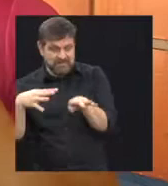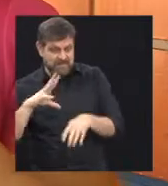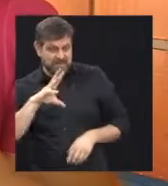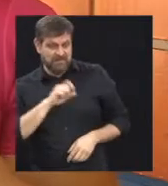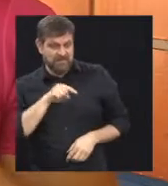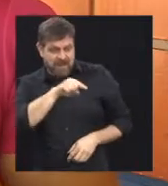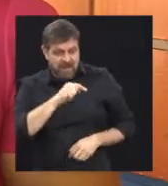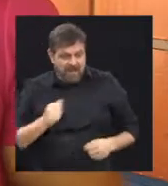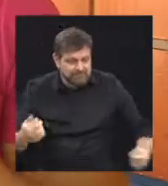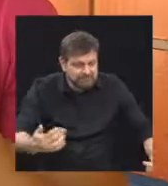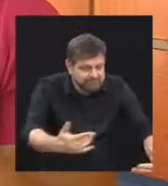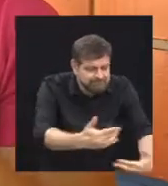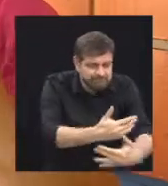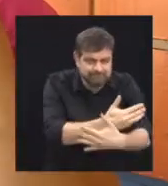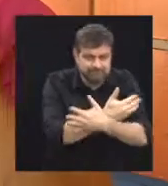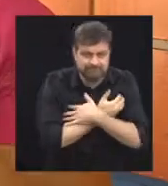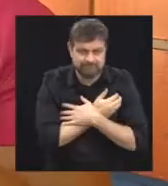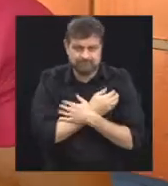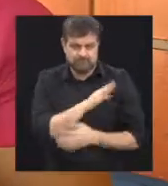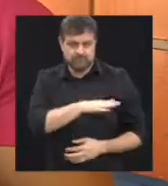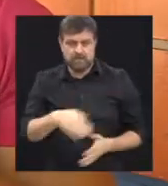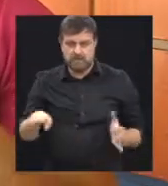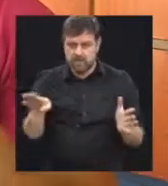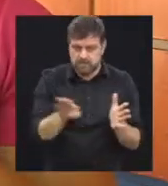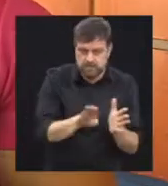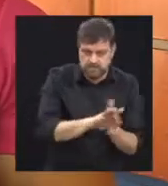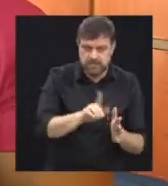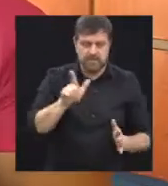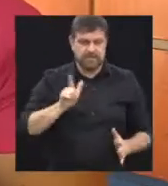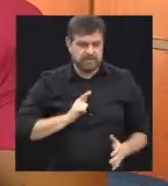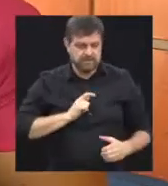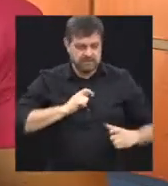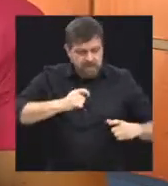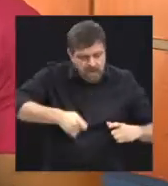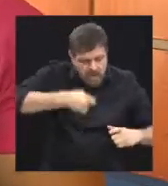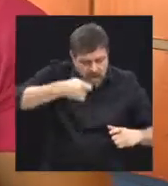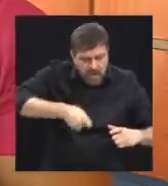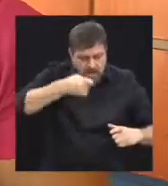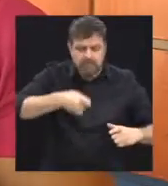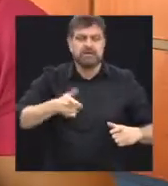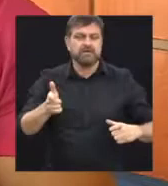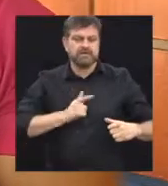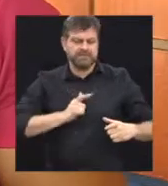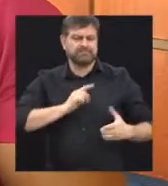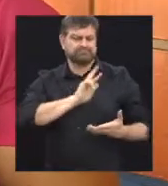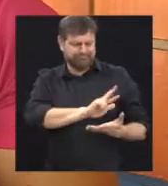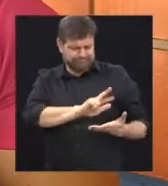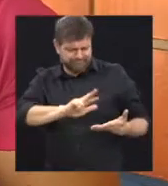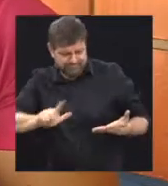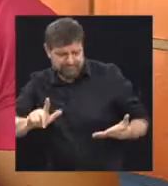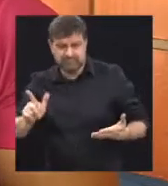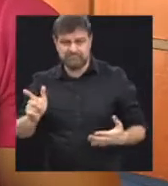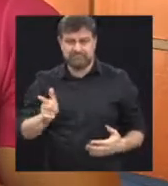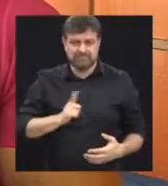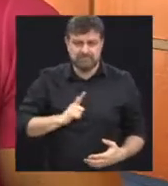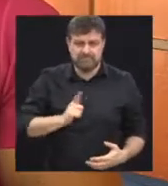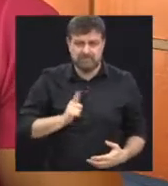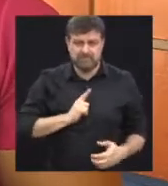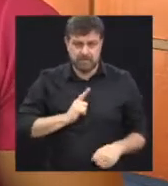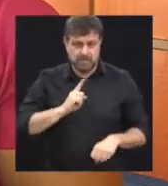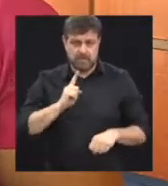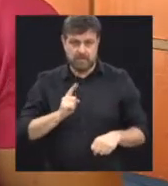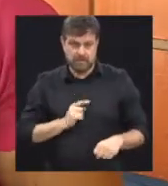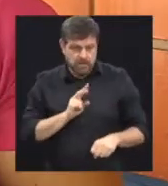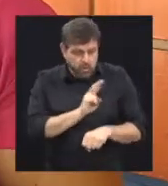realmente acolhe. Sabe, a criança chega, ele tem todas as refeições, assim, as básicas, eles